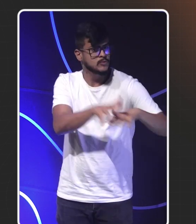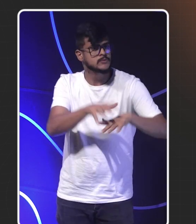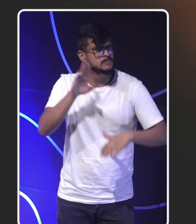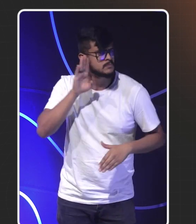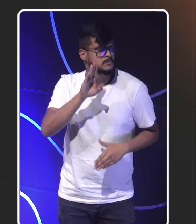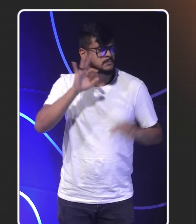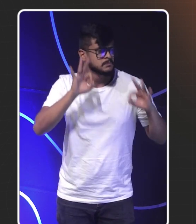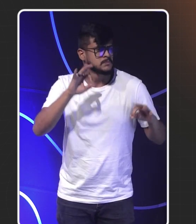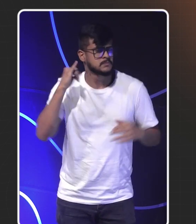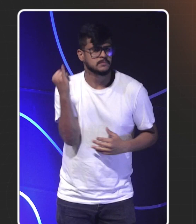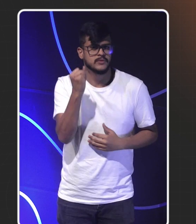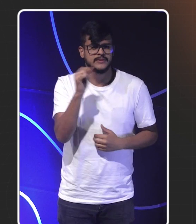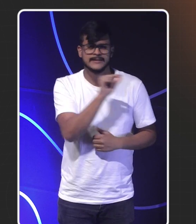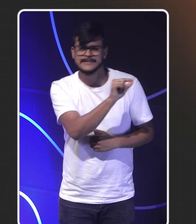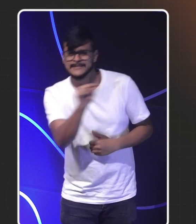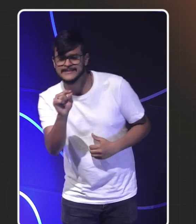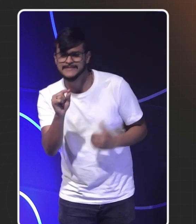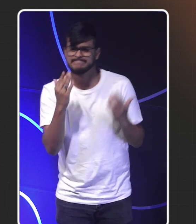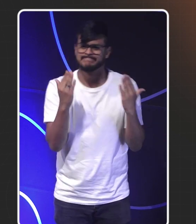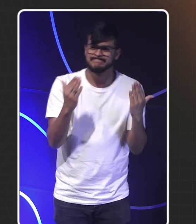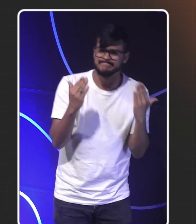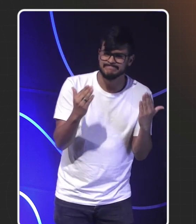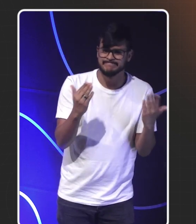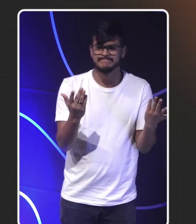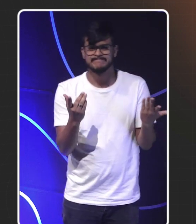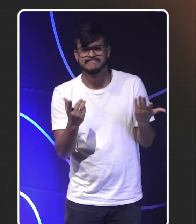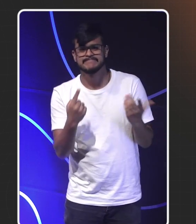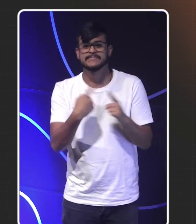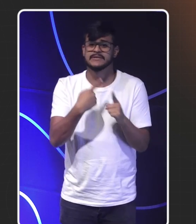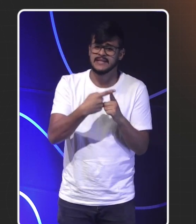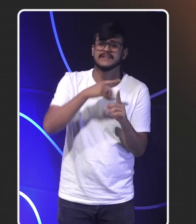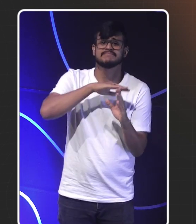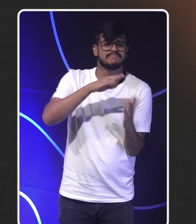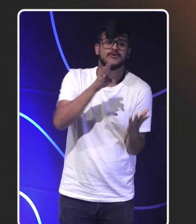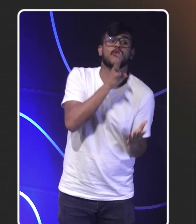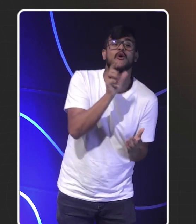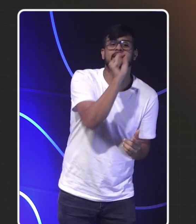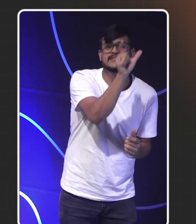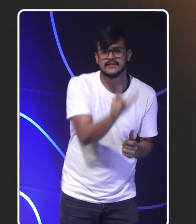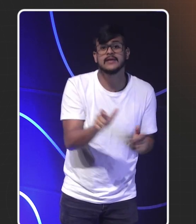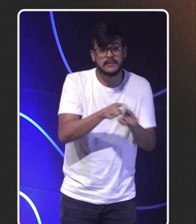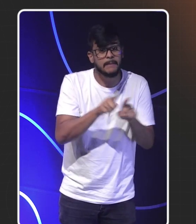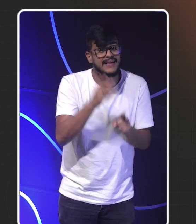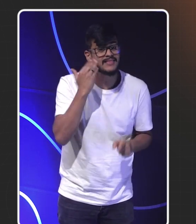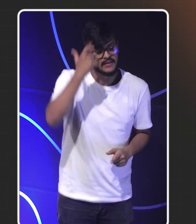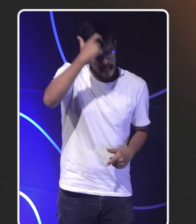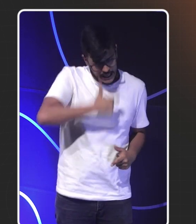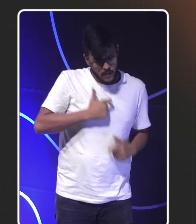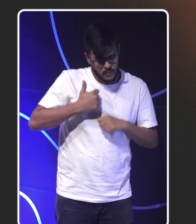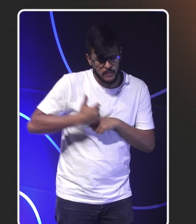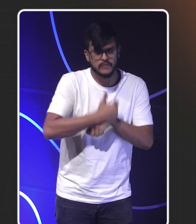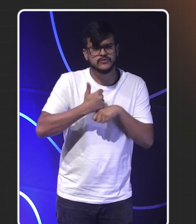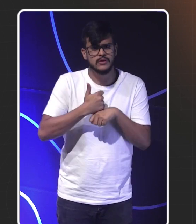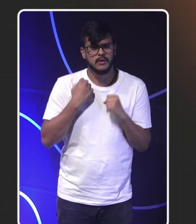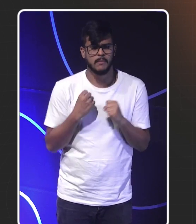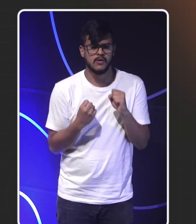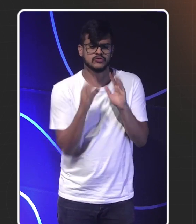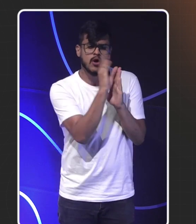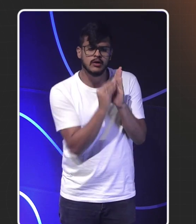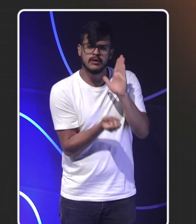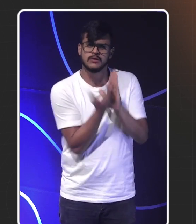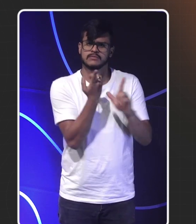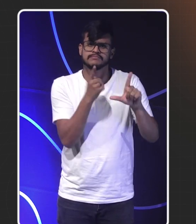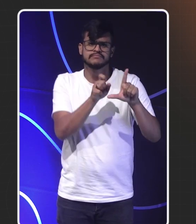ou me veem, além de uma pessoa com deficiência, me veem como uma profissional que eu posso ser, como uma criadora de conteúdo que eu posso ser e que eu posso